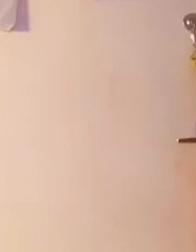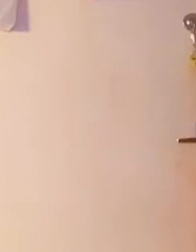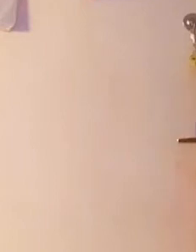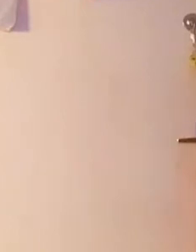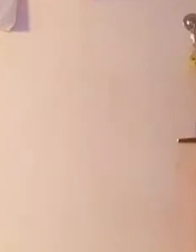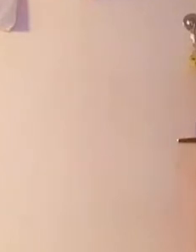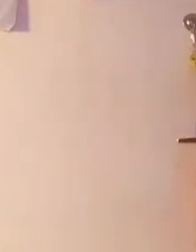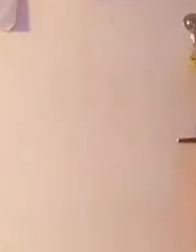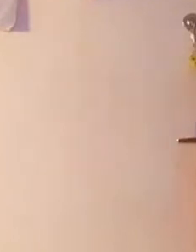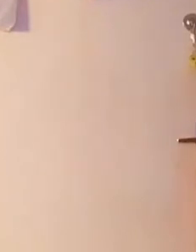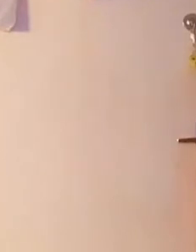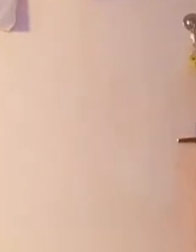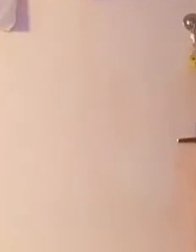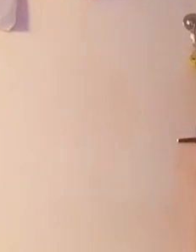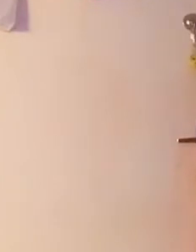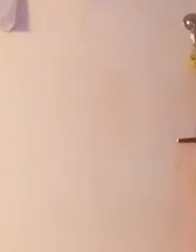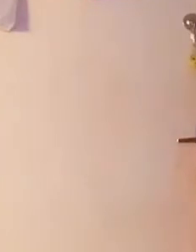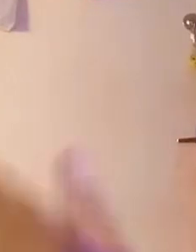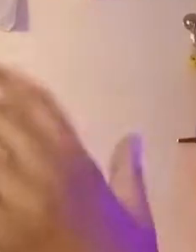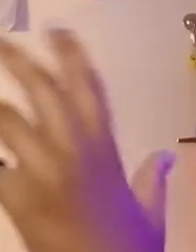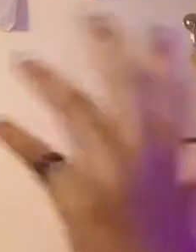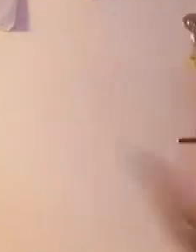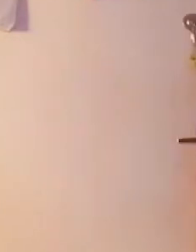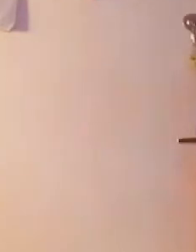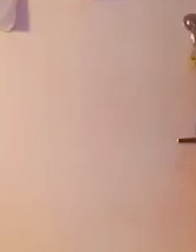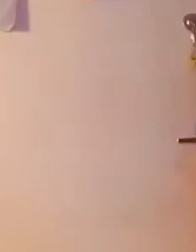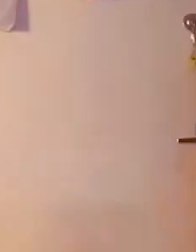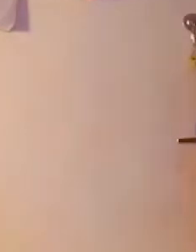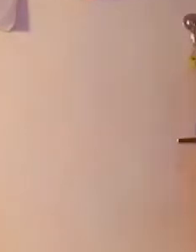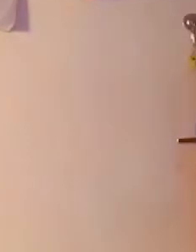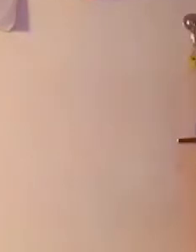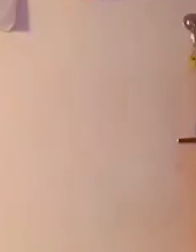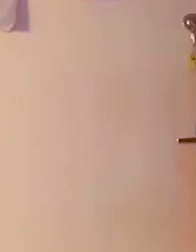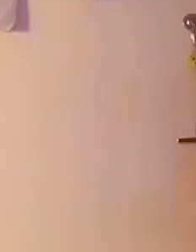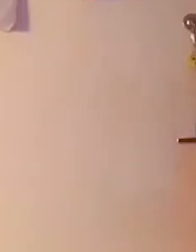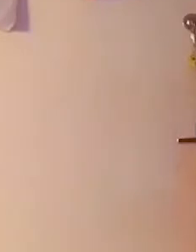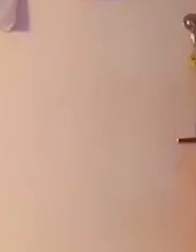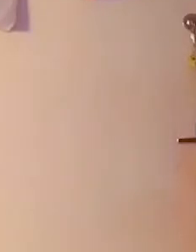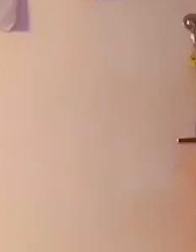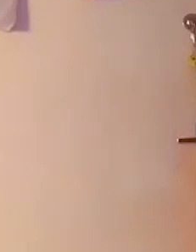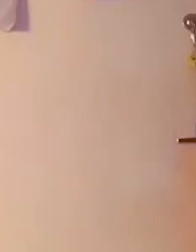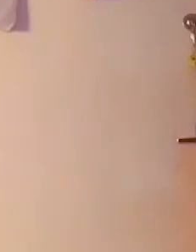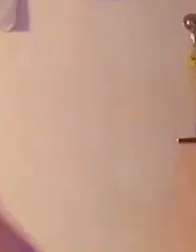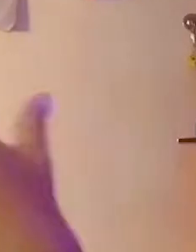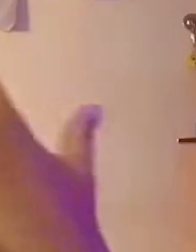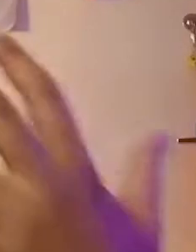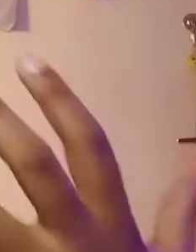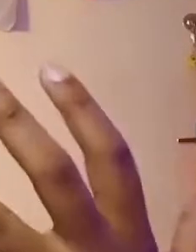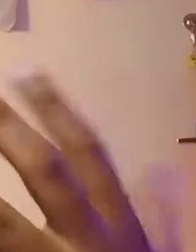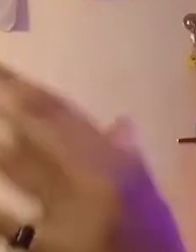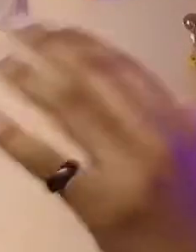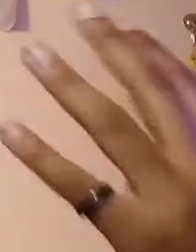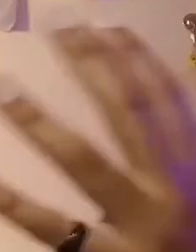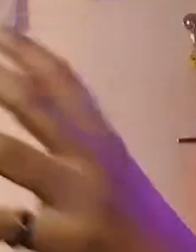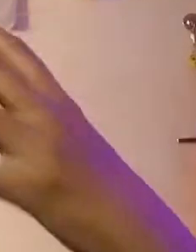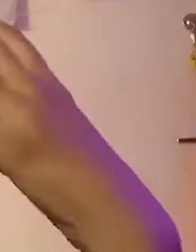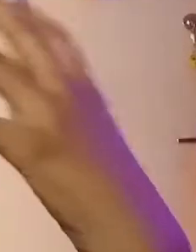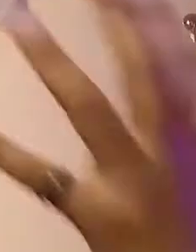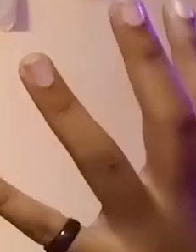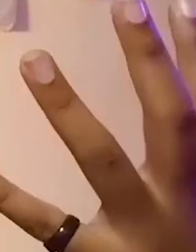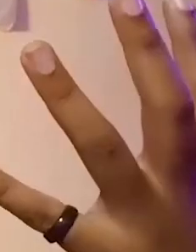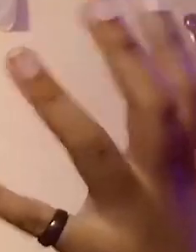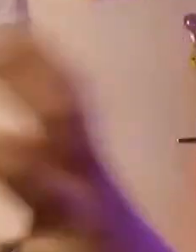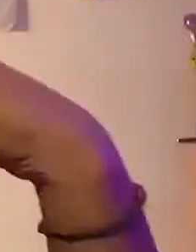Oi, gente, tudo bom? Eu sou a Nick Kangala, eu sou criadora do Preta Nerd Burning Hell e eu tô aqui pra contar pra vocês que eu acabei de passar recentemente